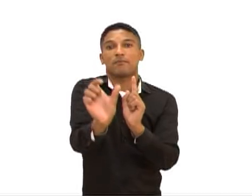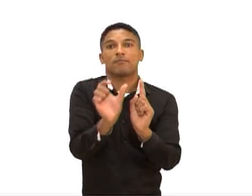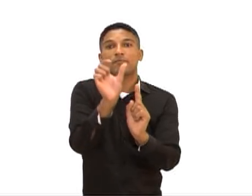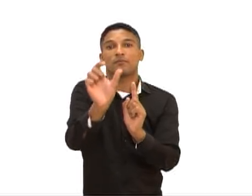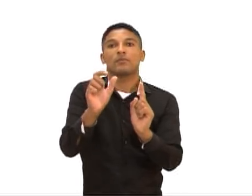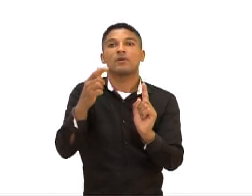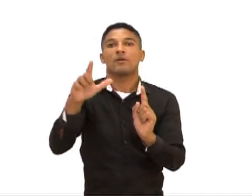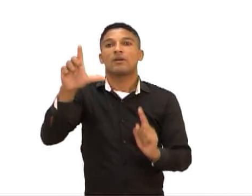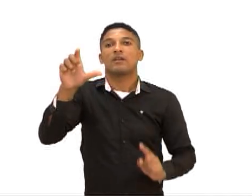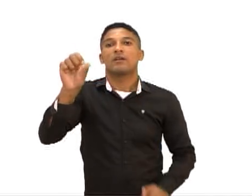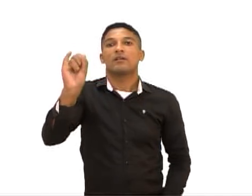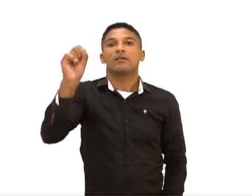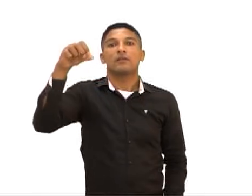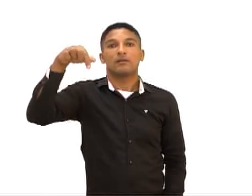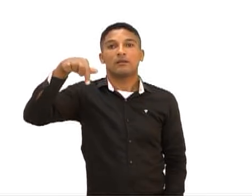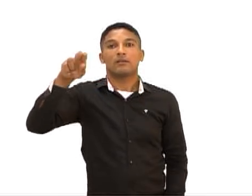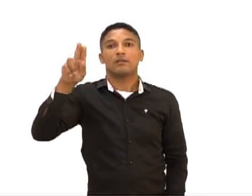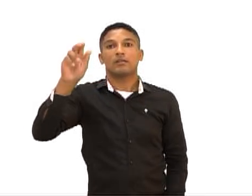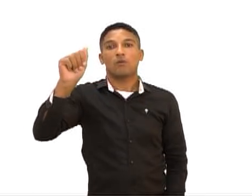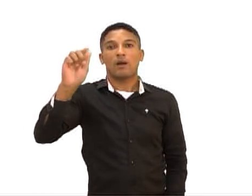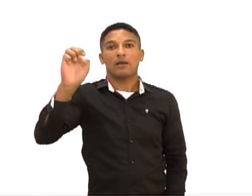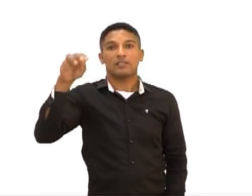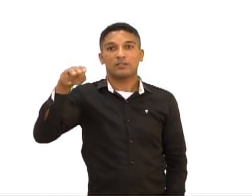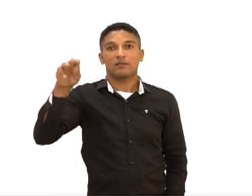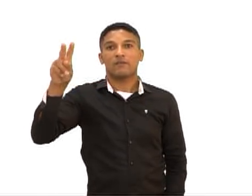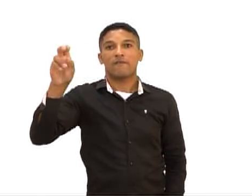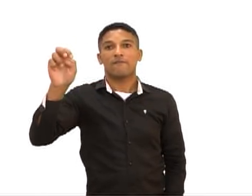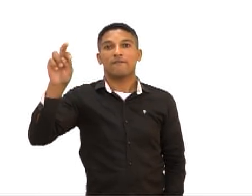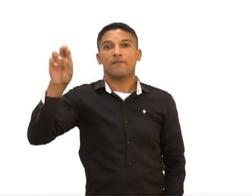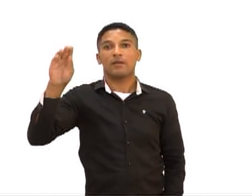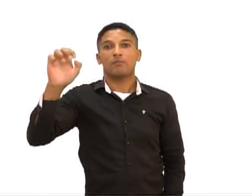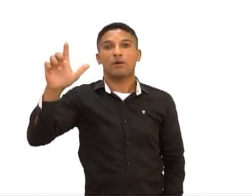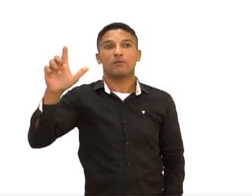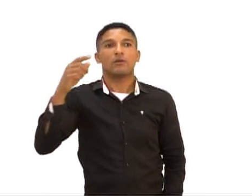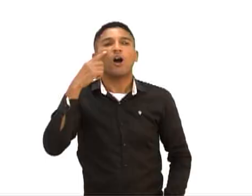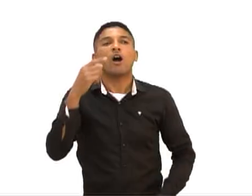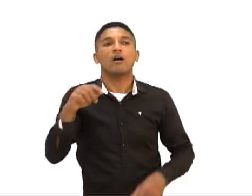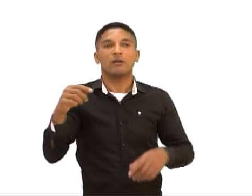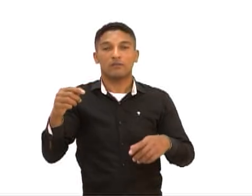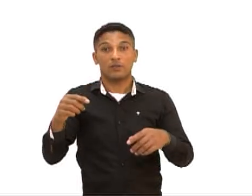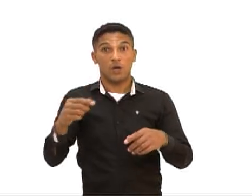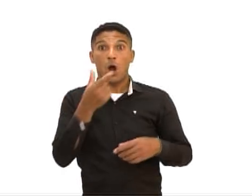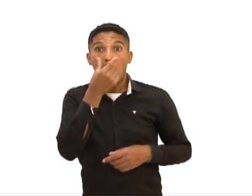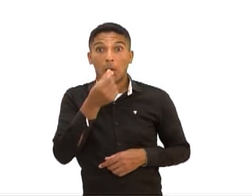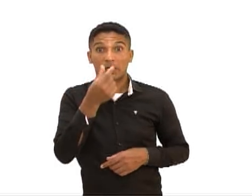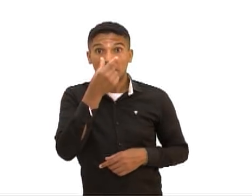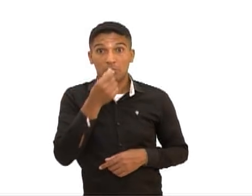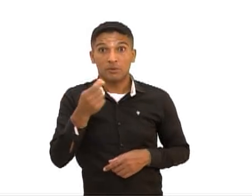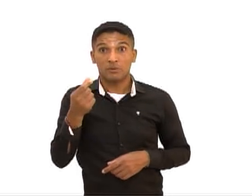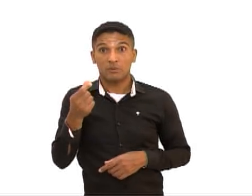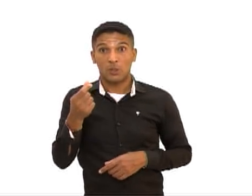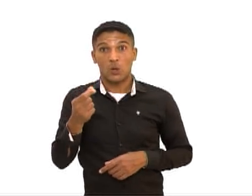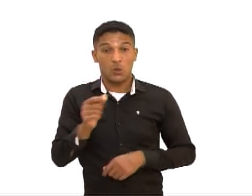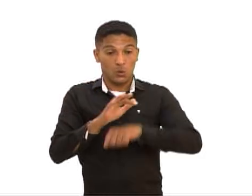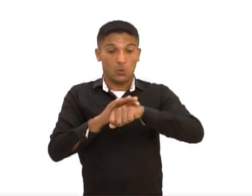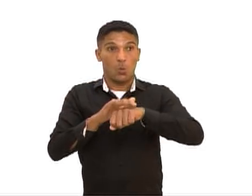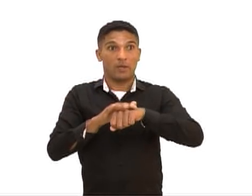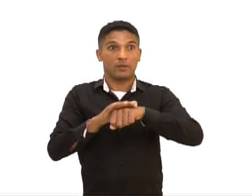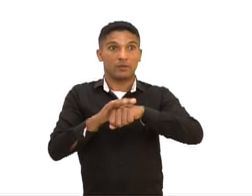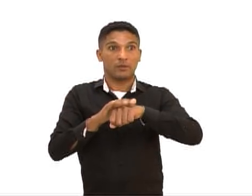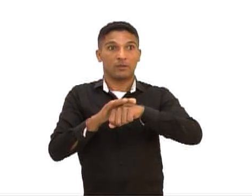assim: gripe é doença séria, vacine-se, de 10 de abril a 31 de